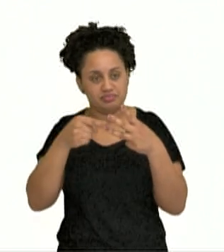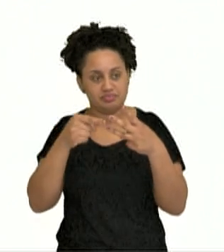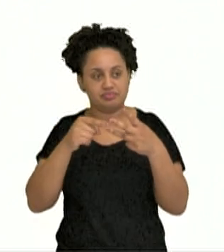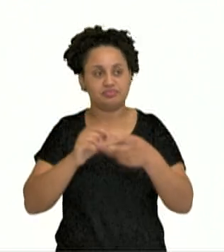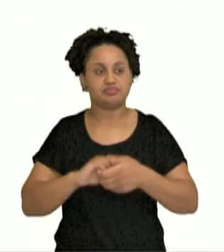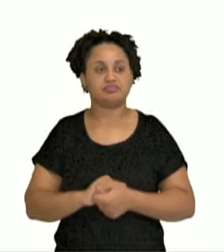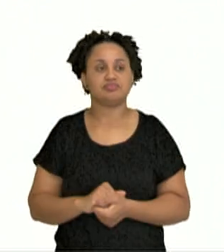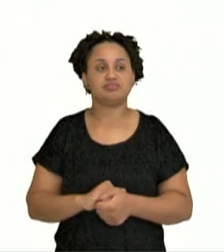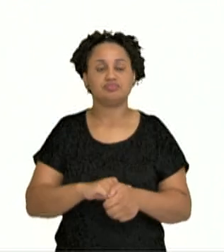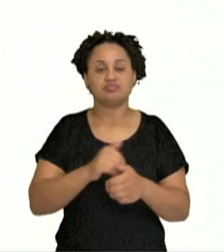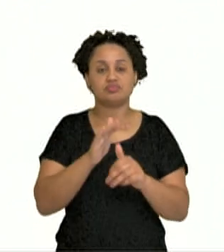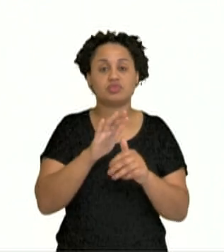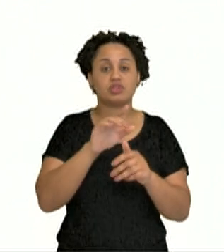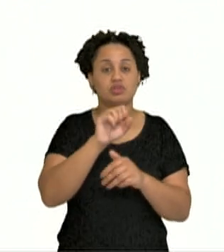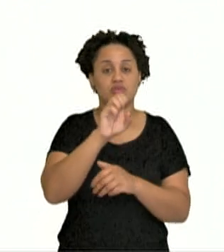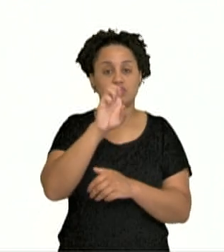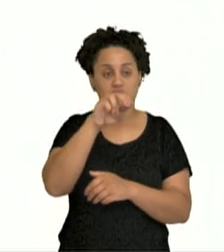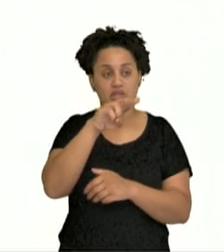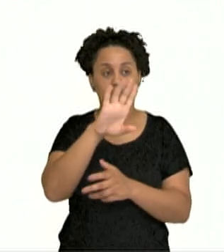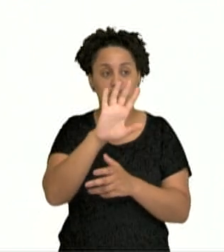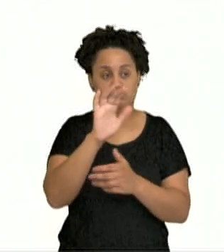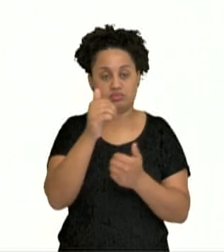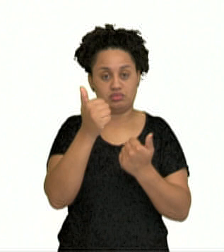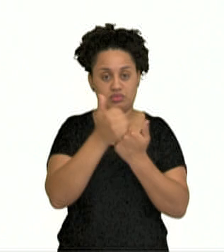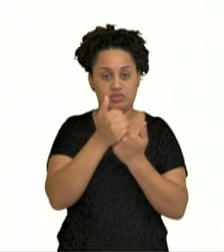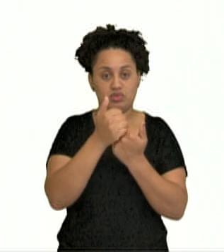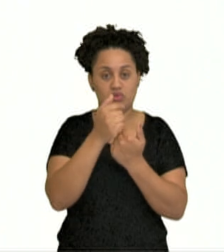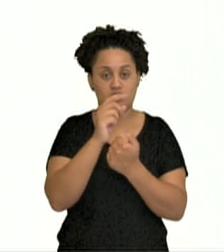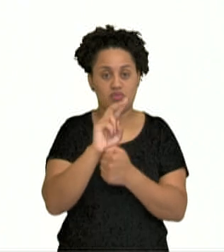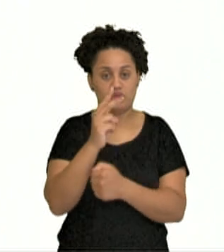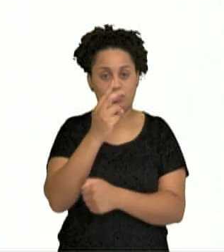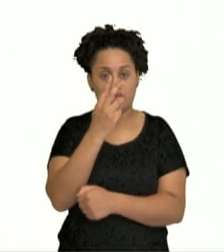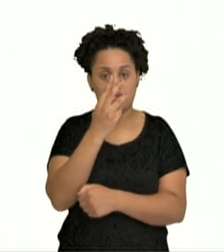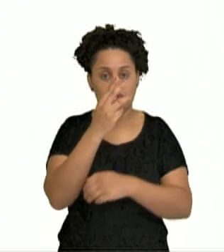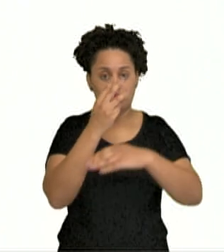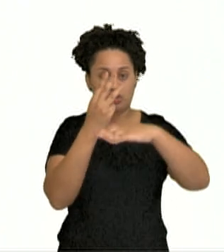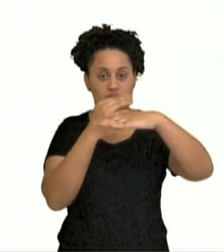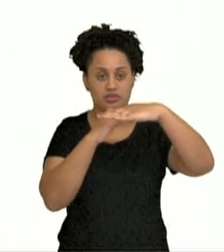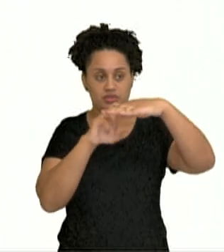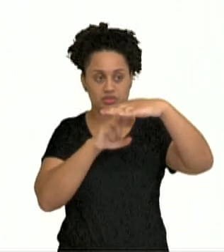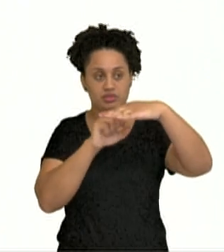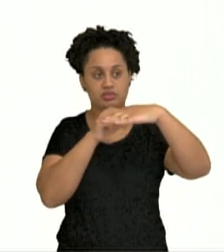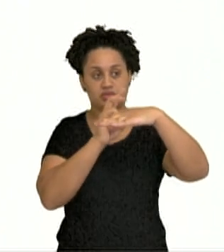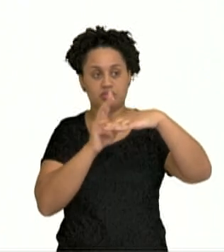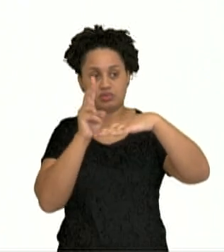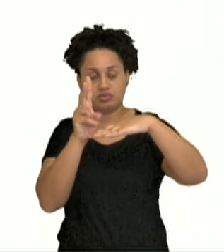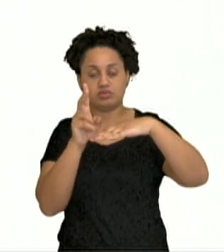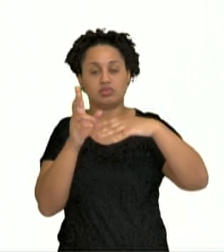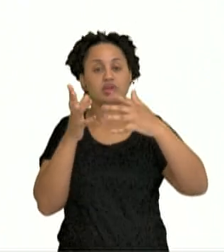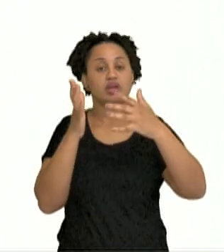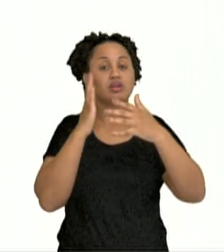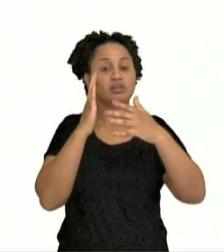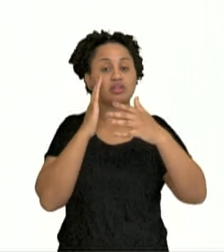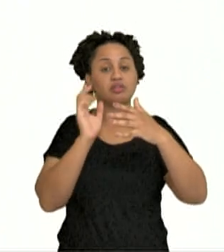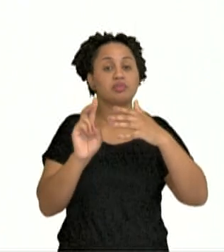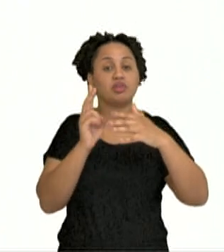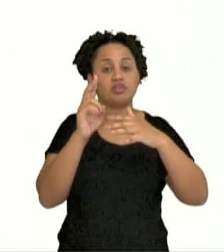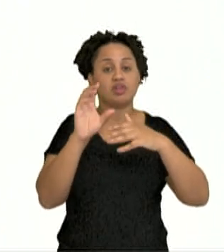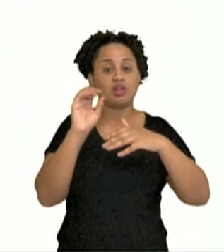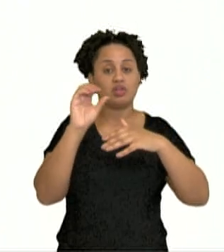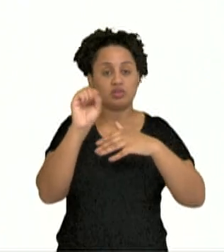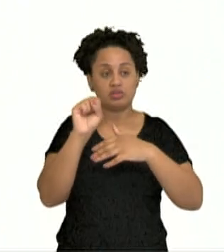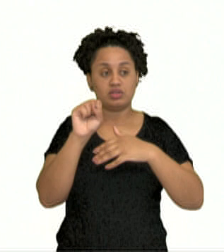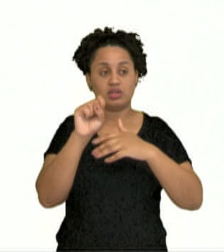do seno, eu coloquei o valor do seno, que é 3/5. E continuei com a equação. Como eu quero saber o valor do